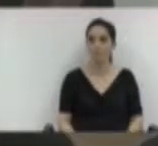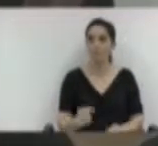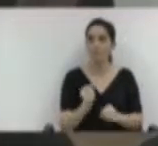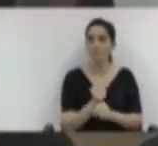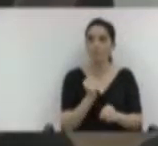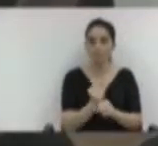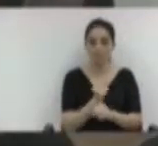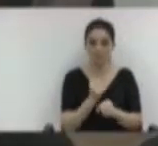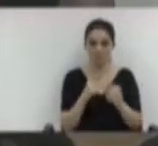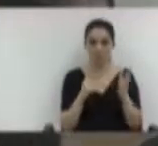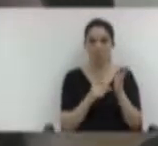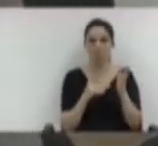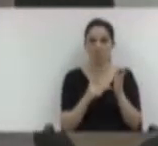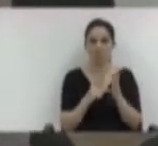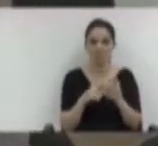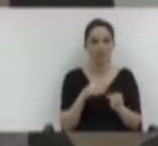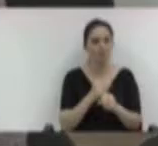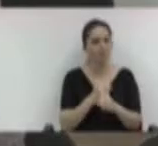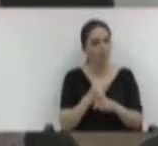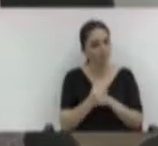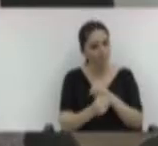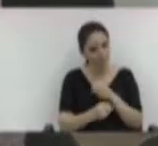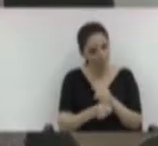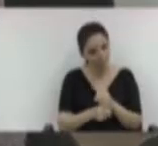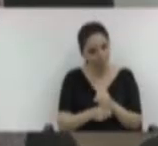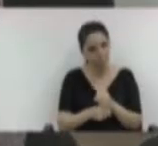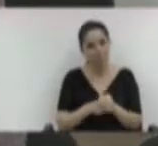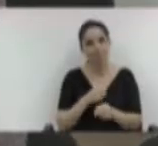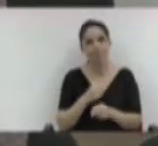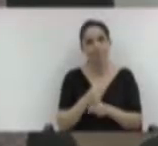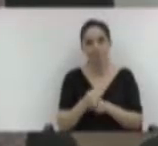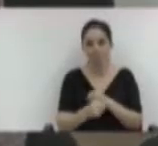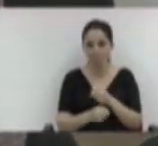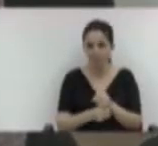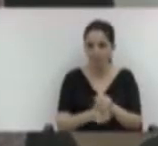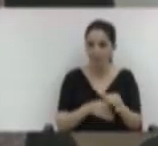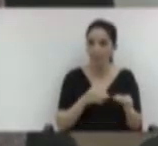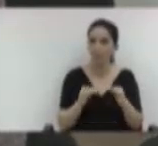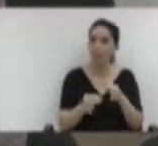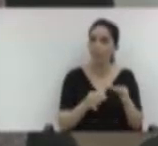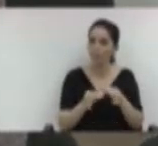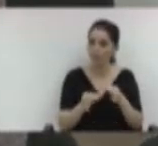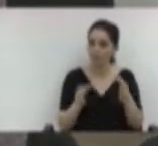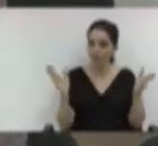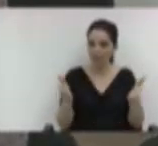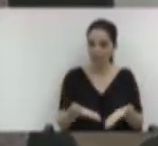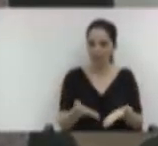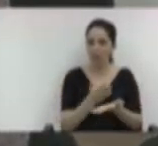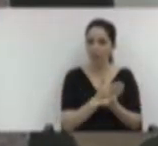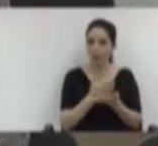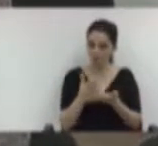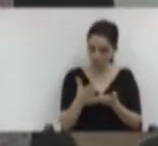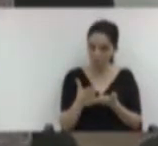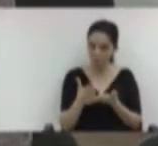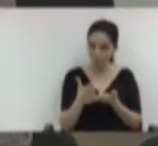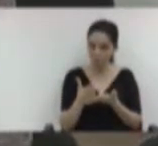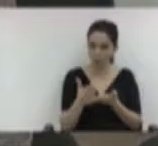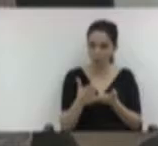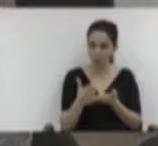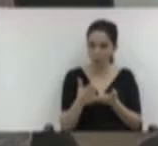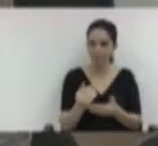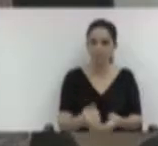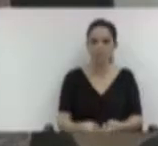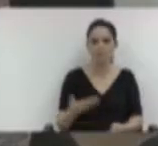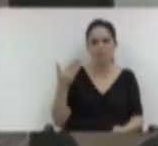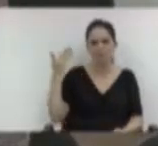que está há anos no projeto e graças a Deus saiu desde a gestão passada do